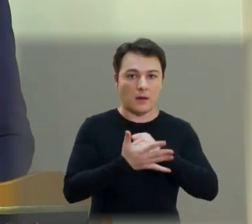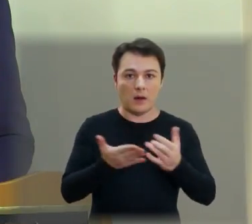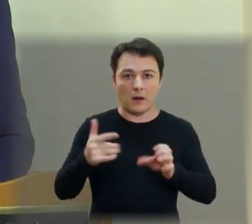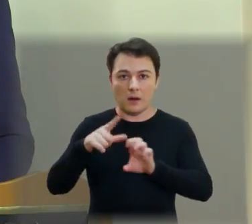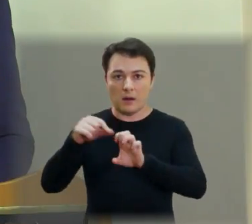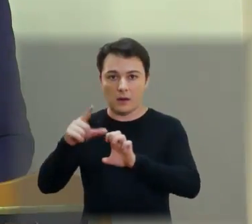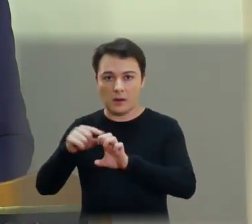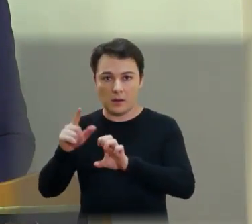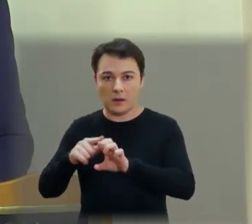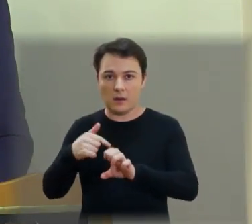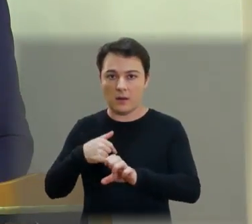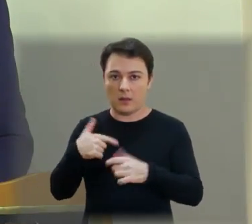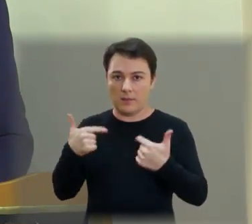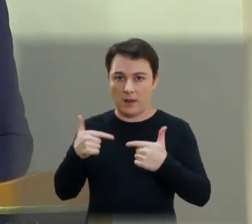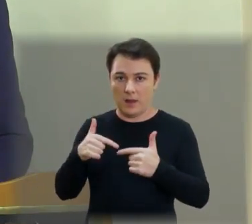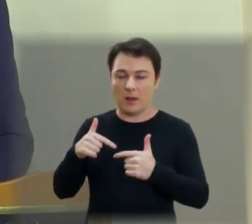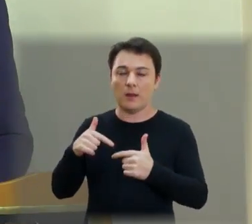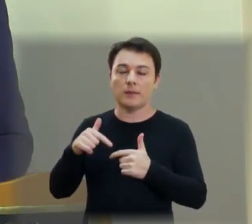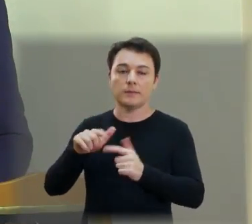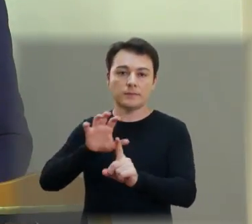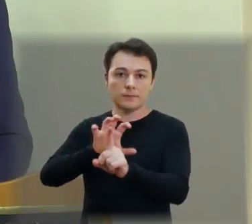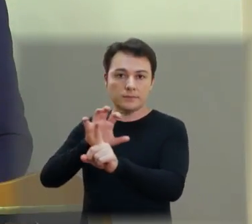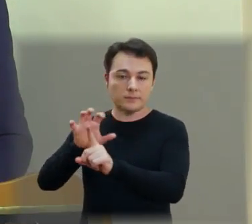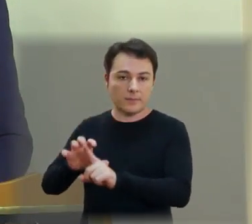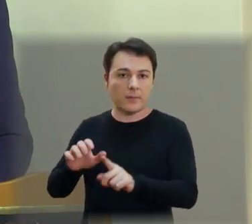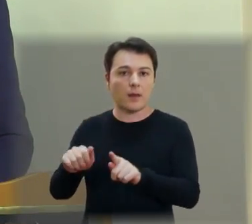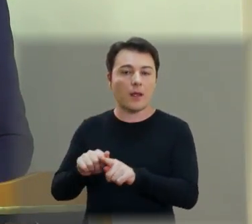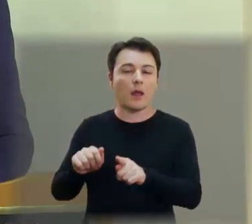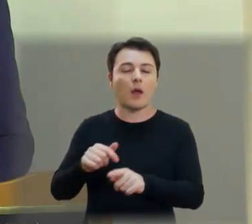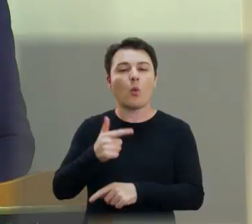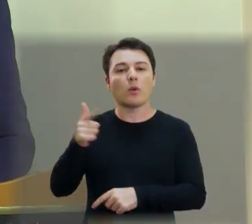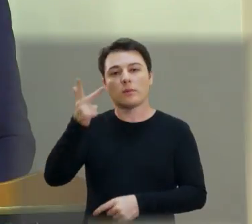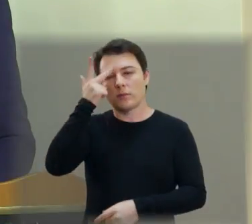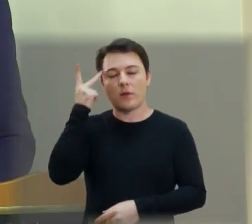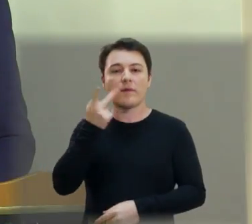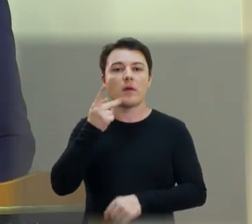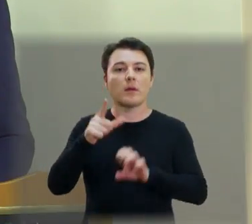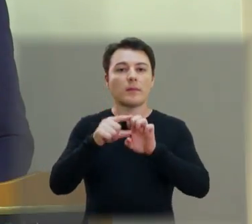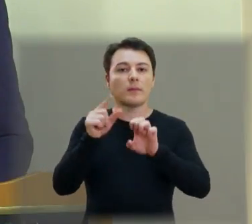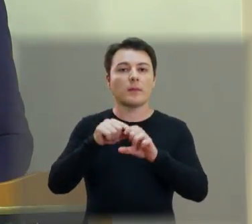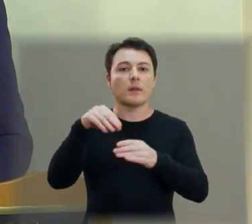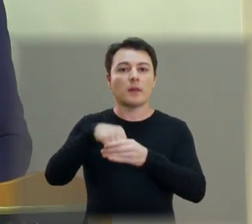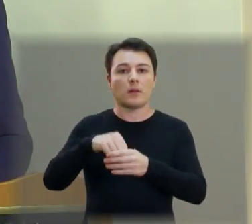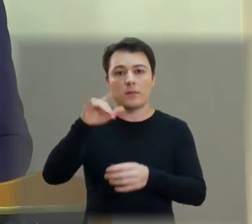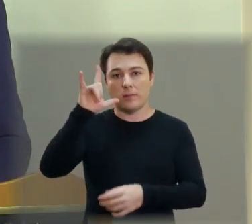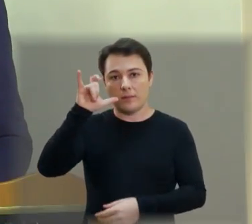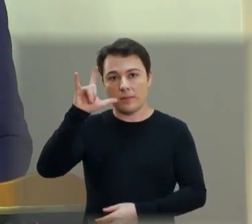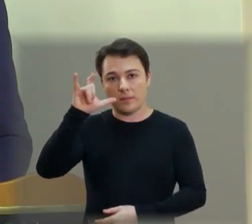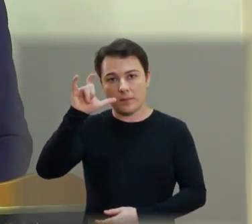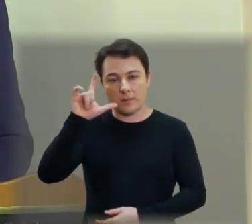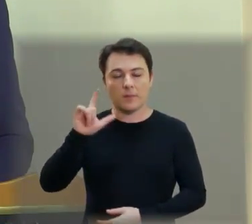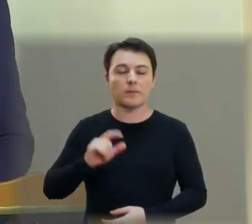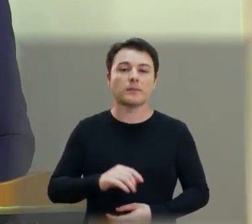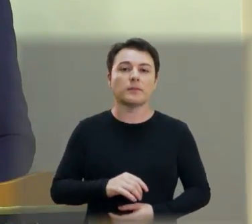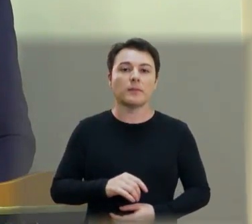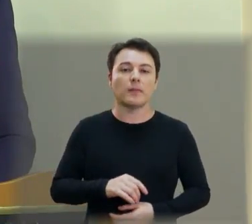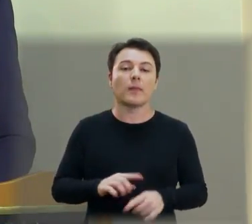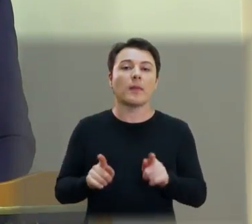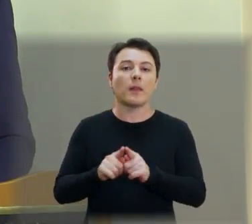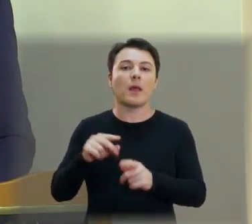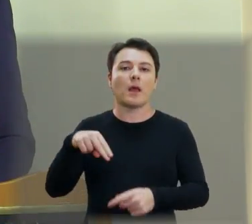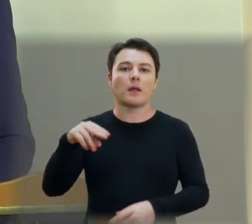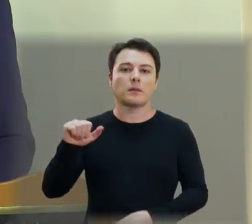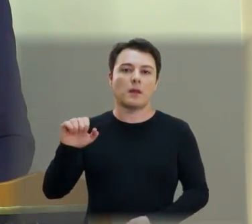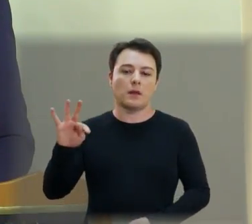empreender como influenciador digital. A Deu Watanabe, empreendedorismo digital no Instagram e no TikTok. E a